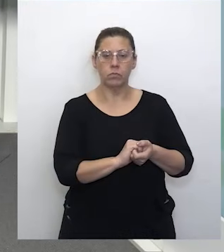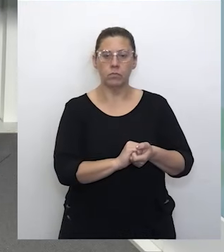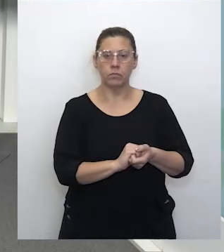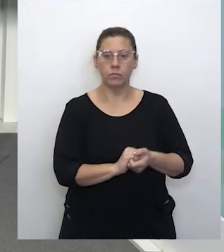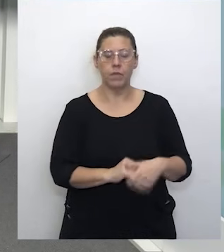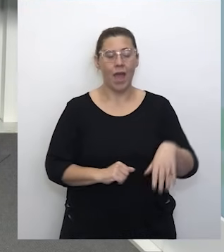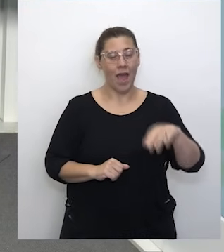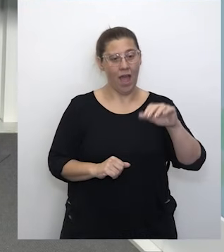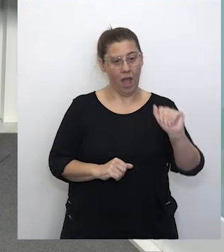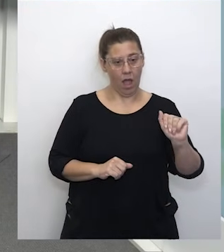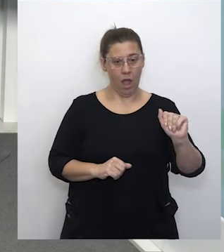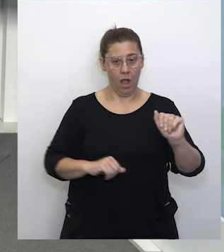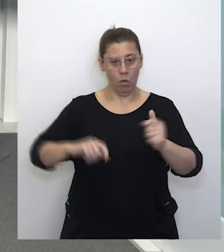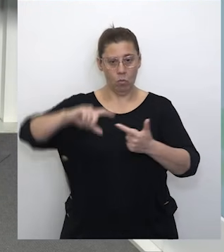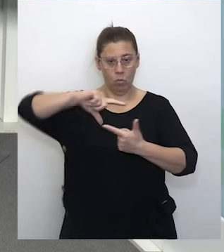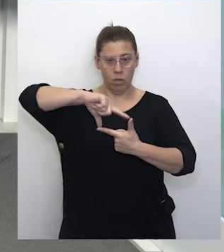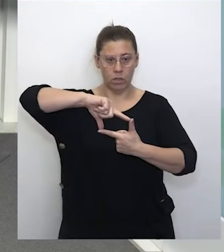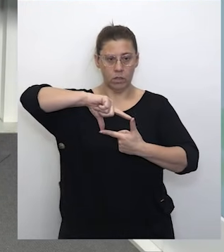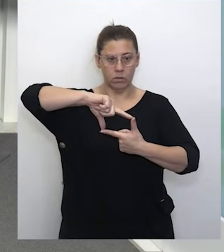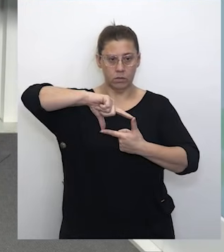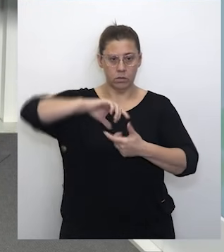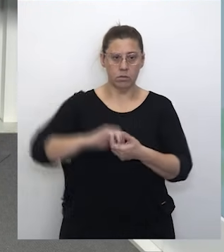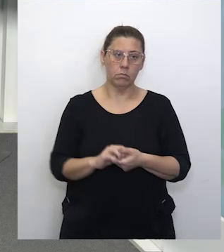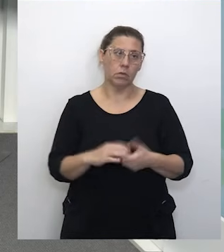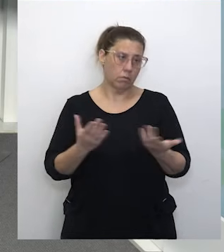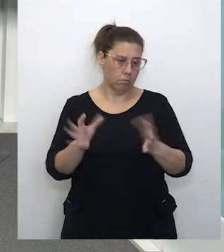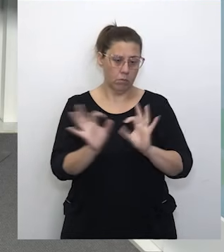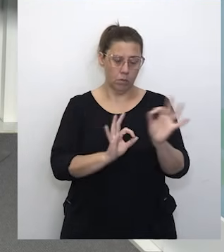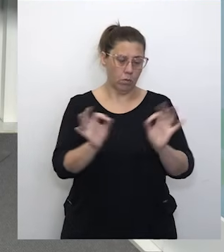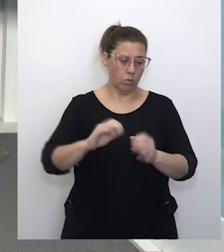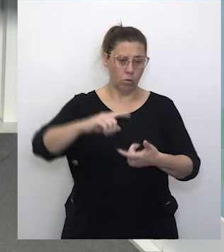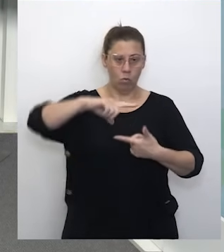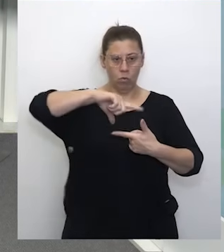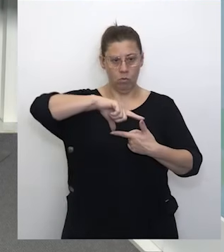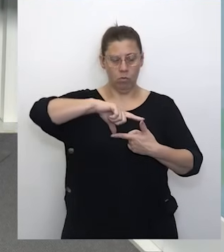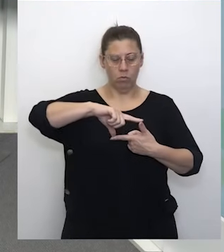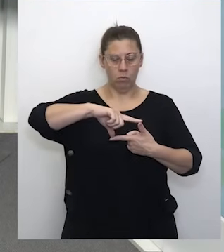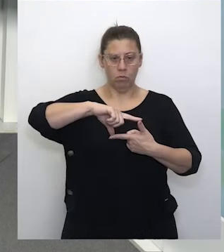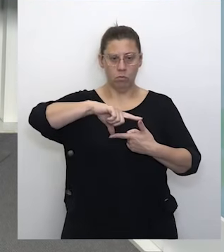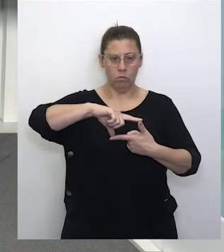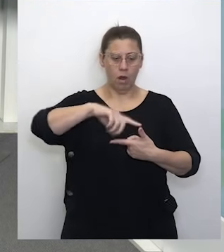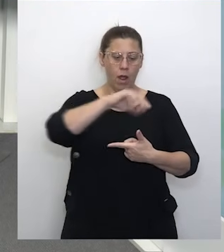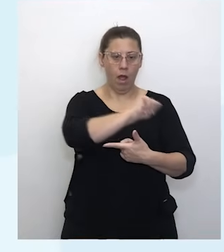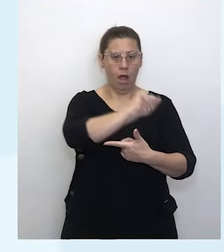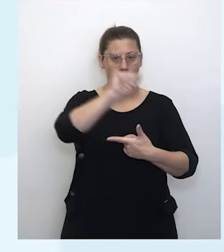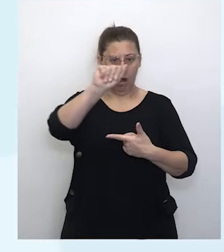tamanho A quadrado. A quadrado. Eu vou desenhar um quadrado cujos